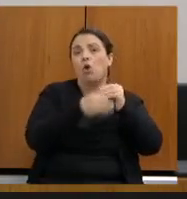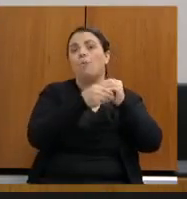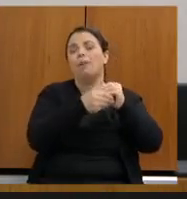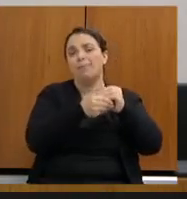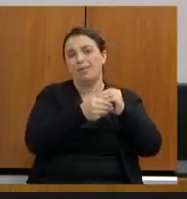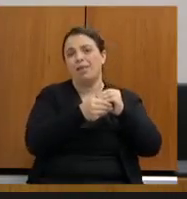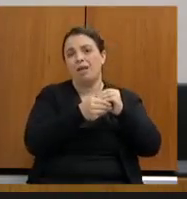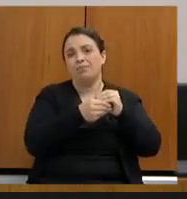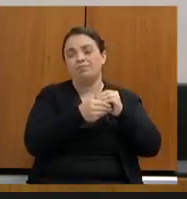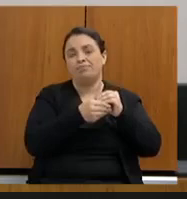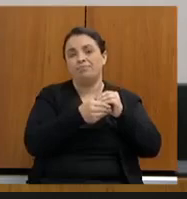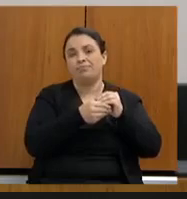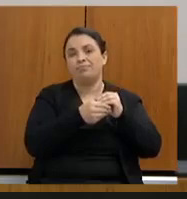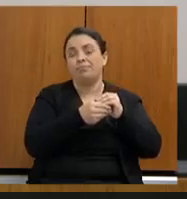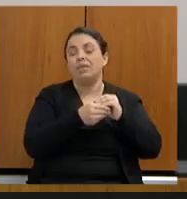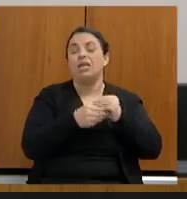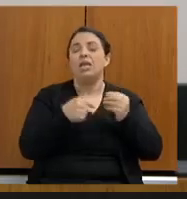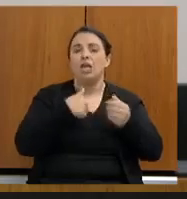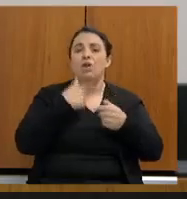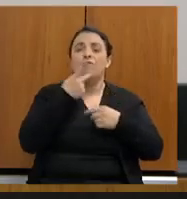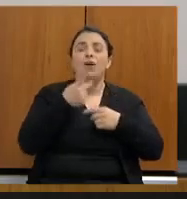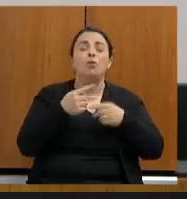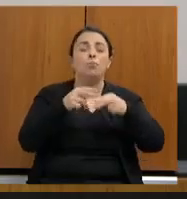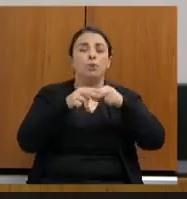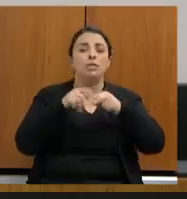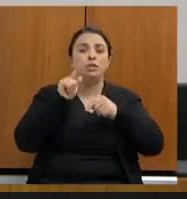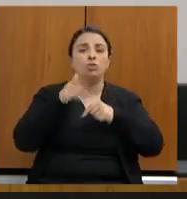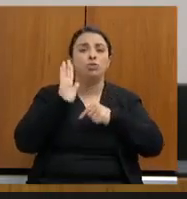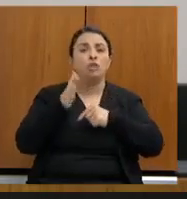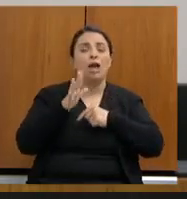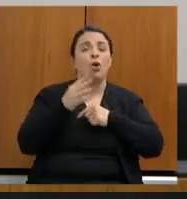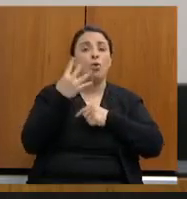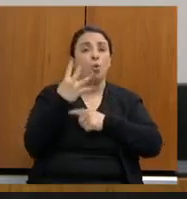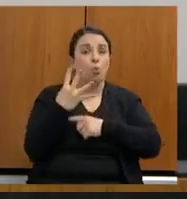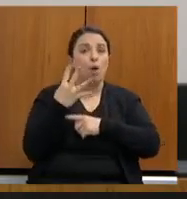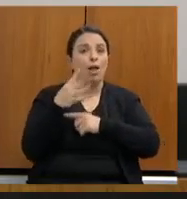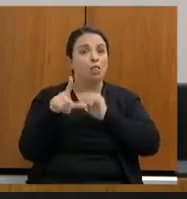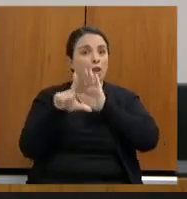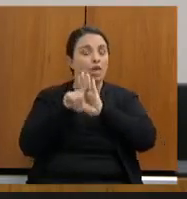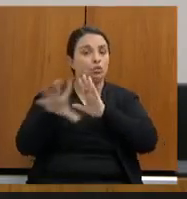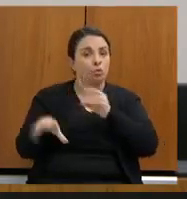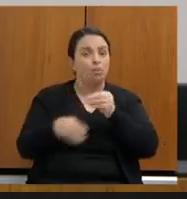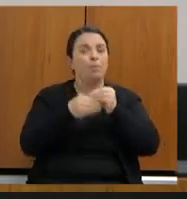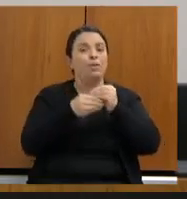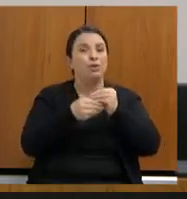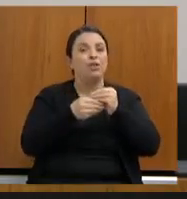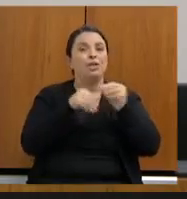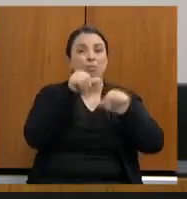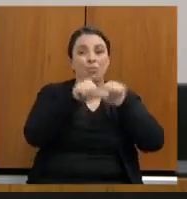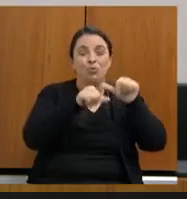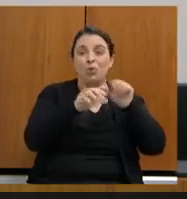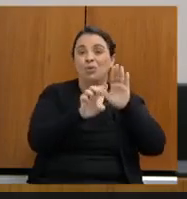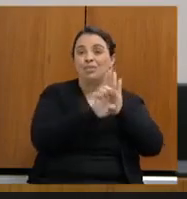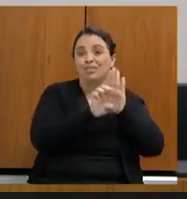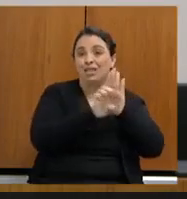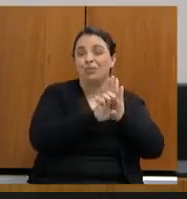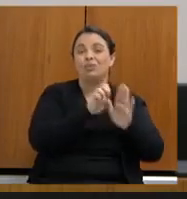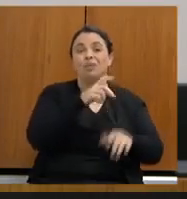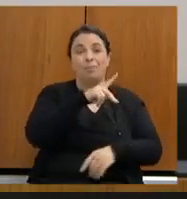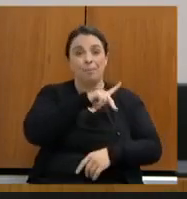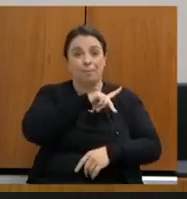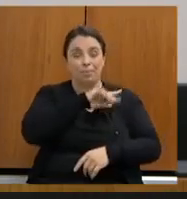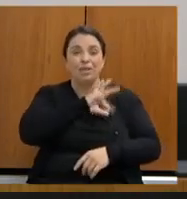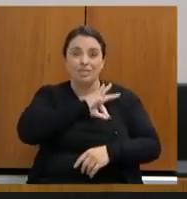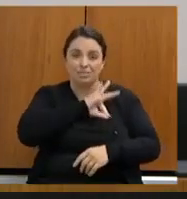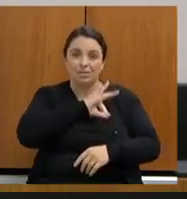tarde que eu já tive a oportunidade de se relatou de quatro leis complementares que alterou o estatuto da Polícia Militar ao longo dessas duas décadas